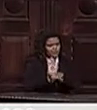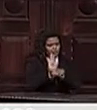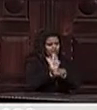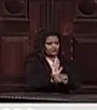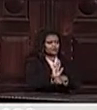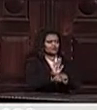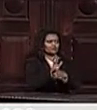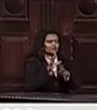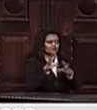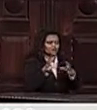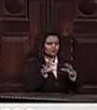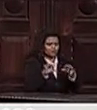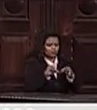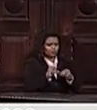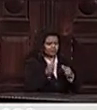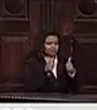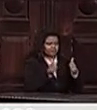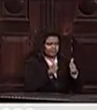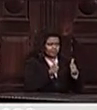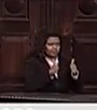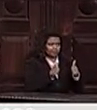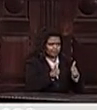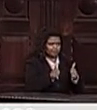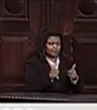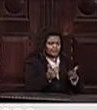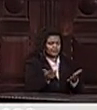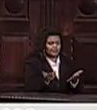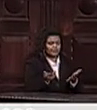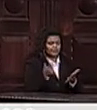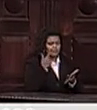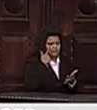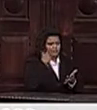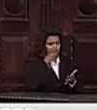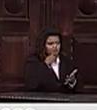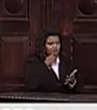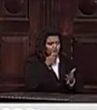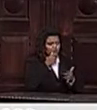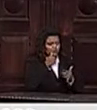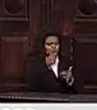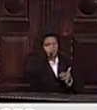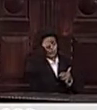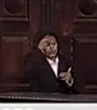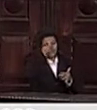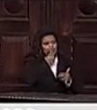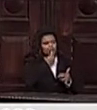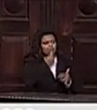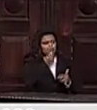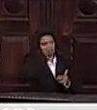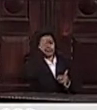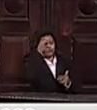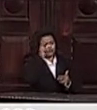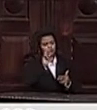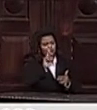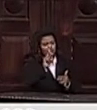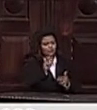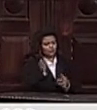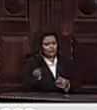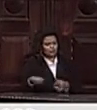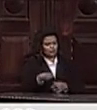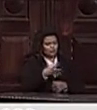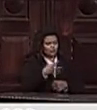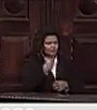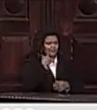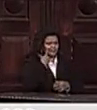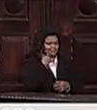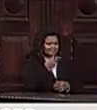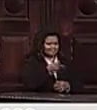para tal ao decretar, ao votar o afastamento do prefeito de Mesquita por um entendimento celebrado através de um termo